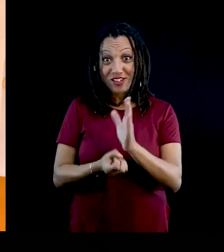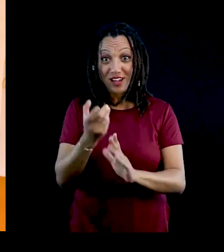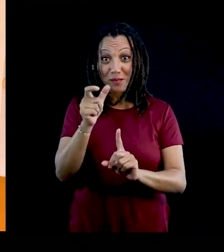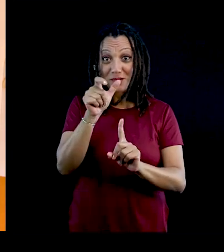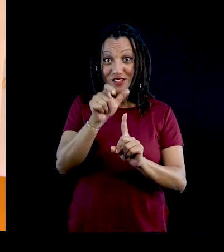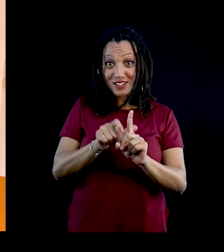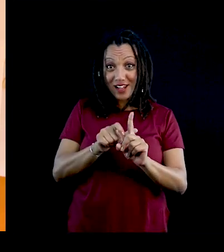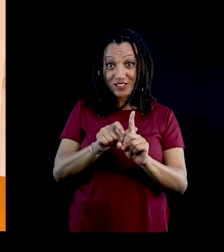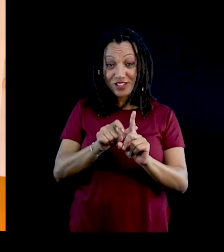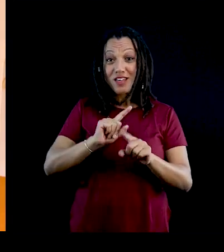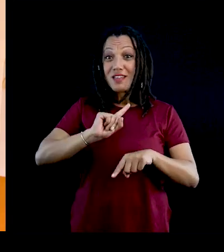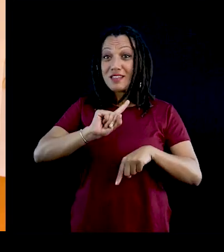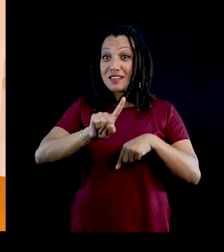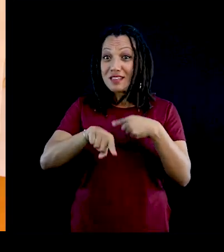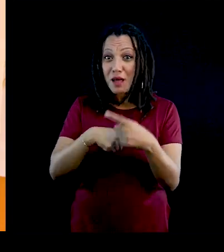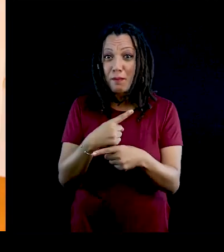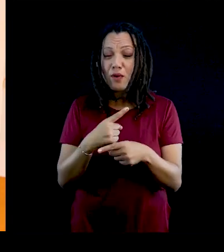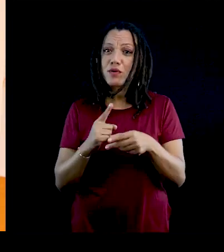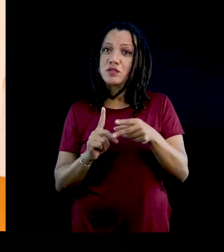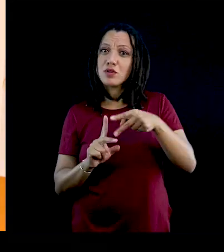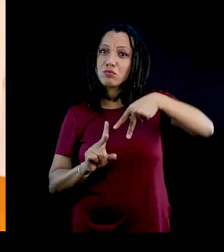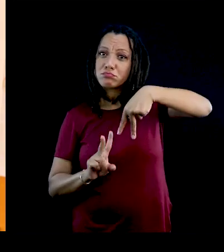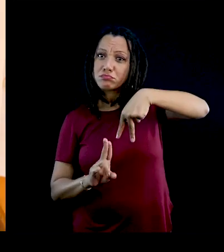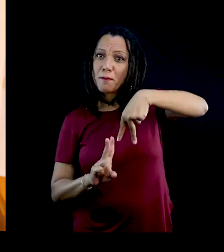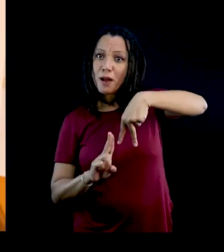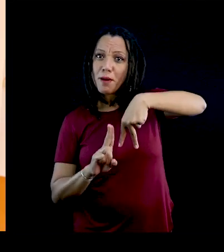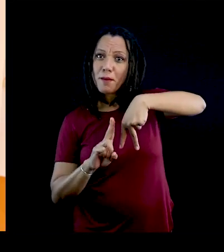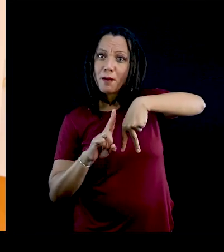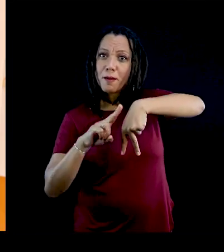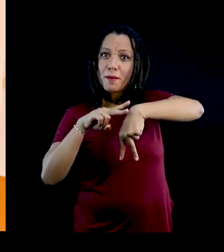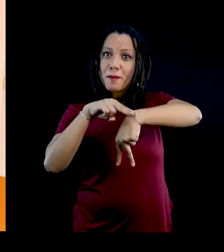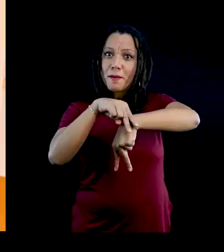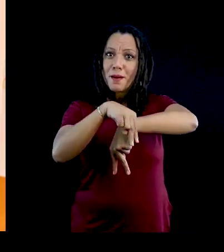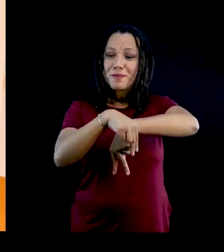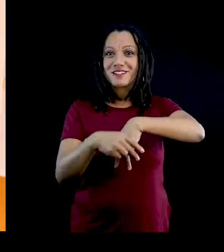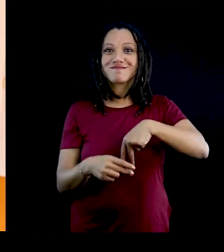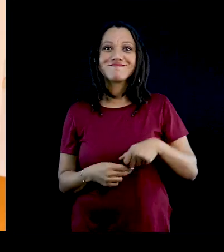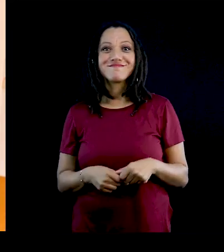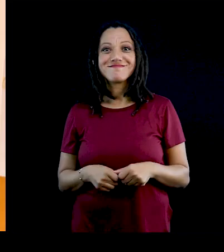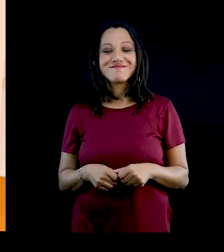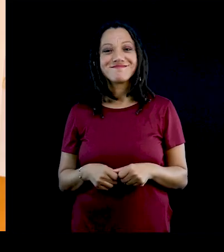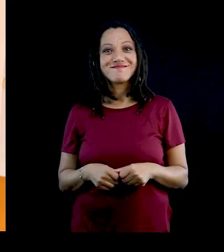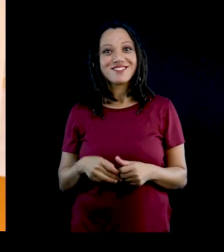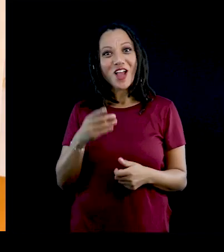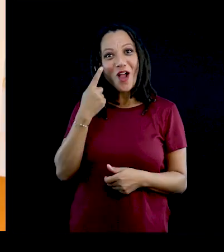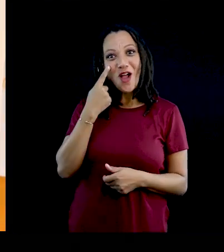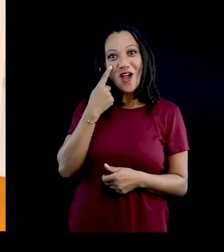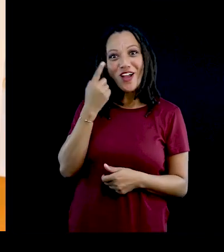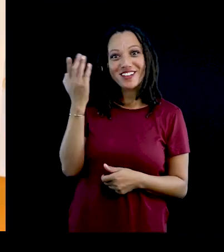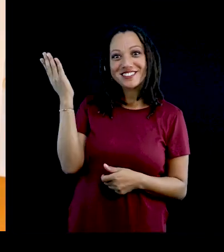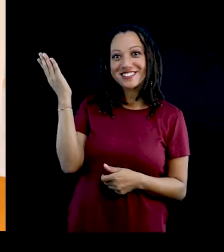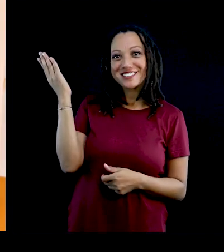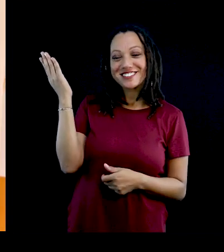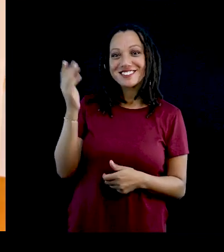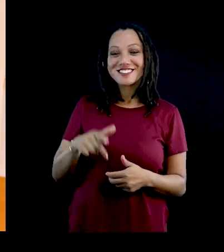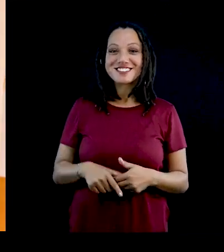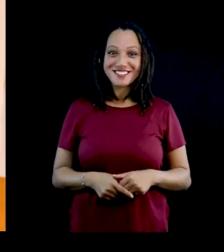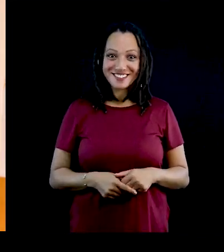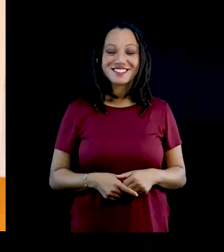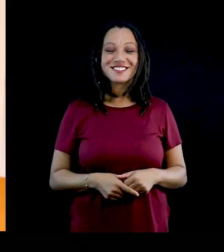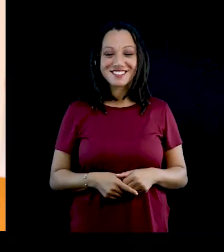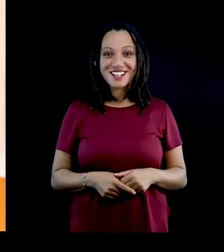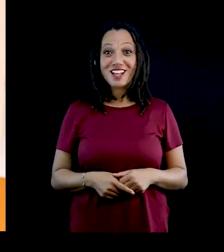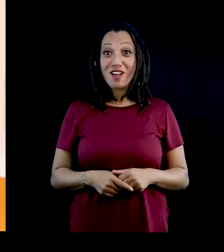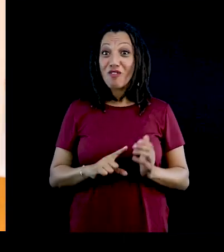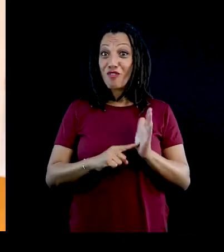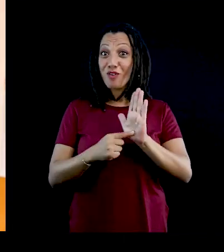e depois eu recortei ela toda para que ficasse só o personagem. Bom, e aí eu vou mostrar